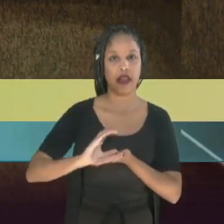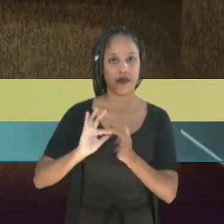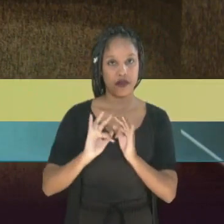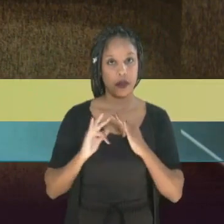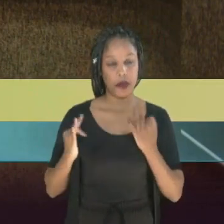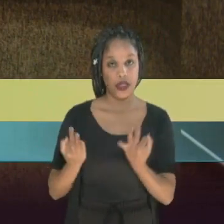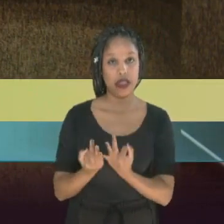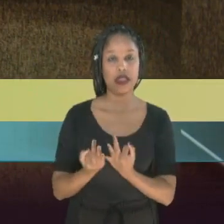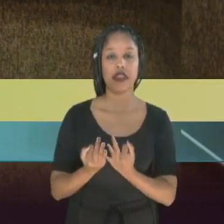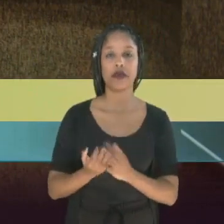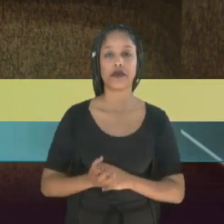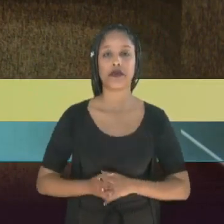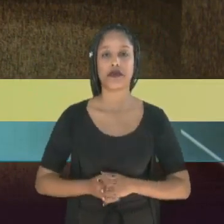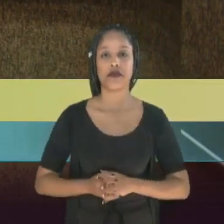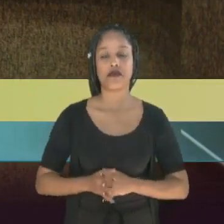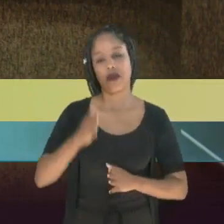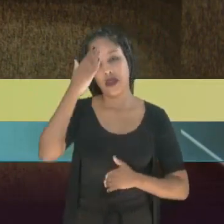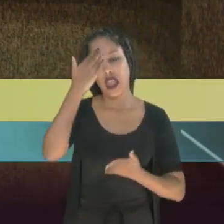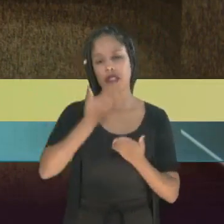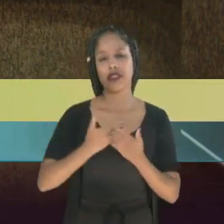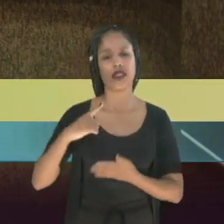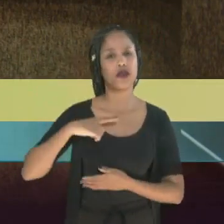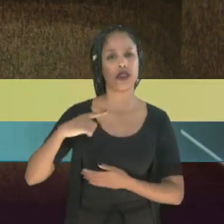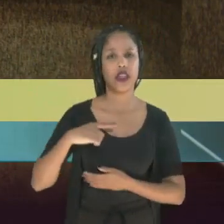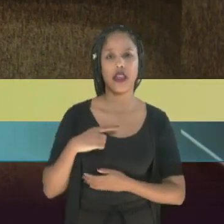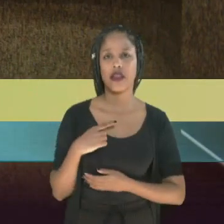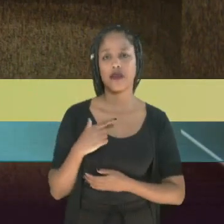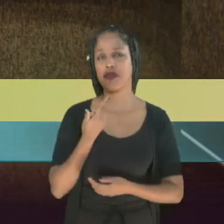tem outros tipos